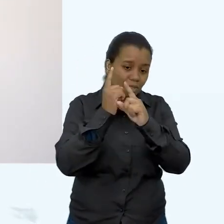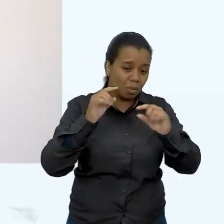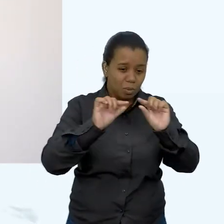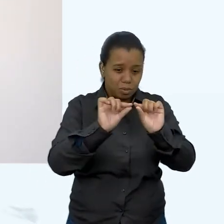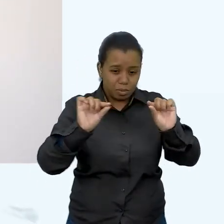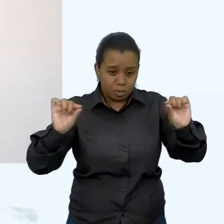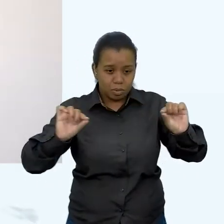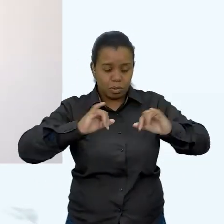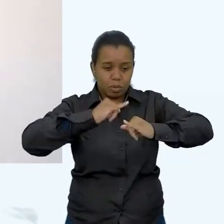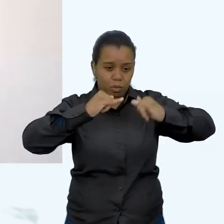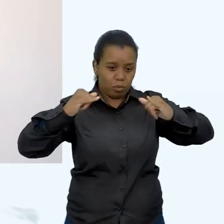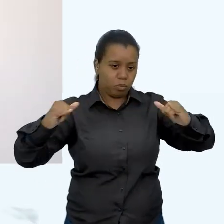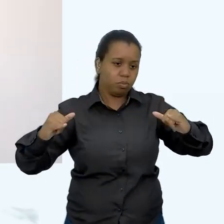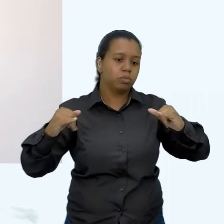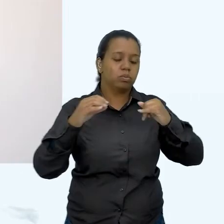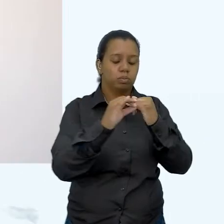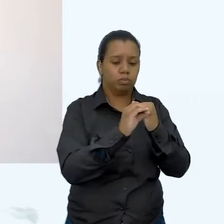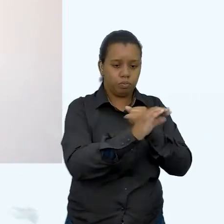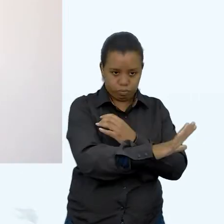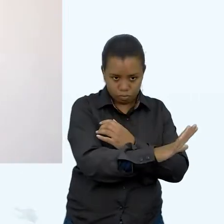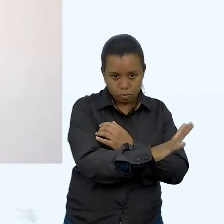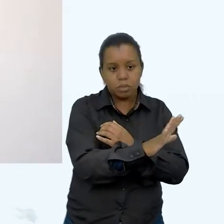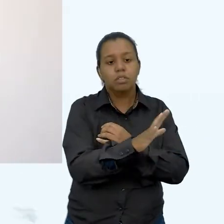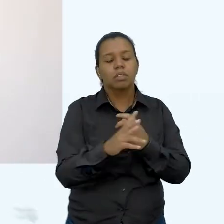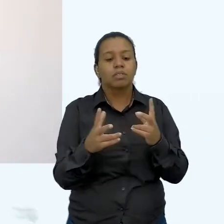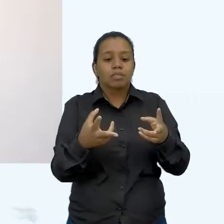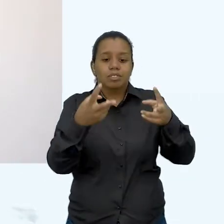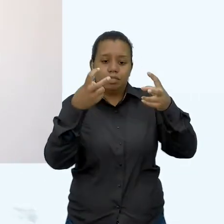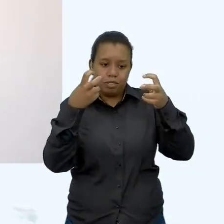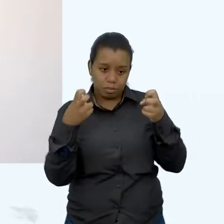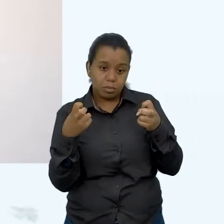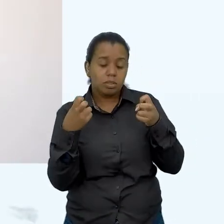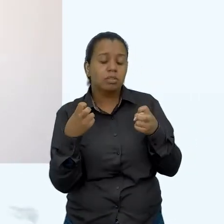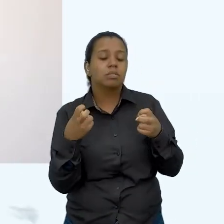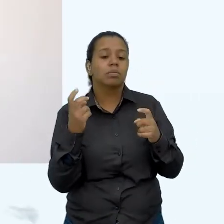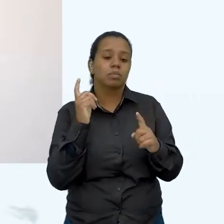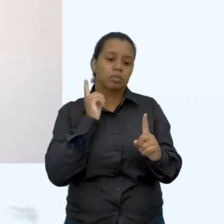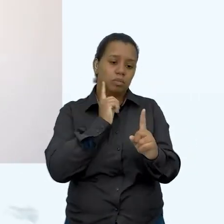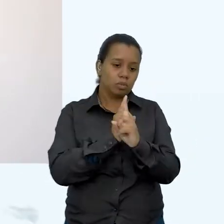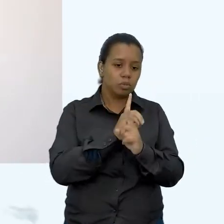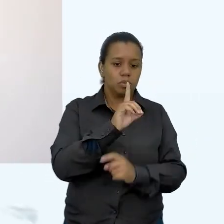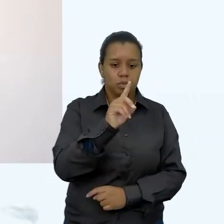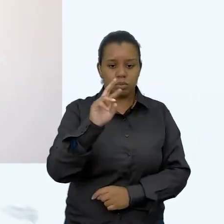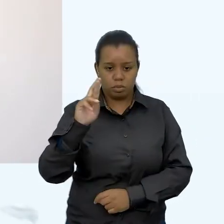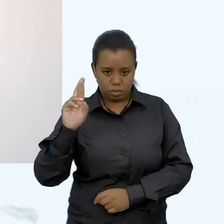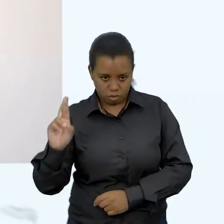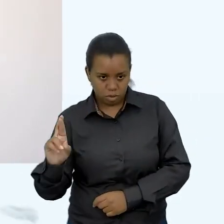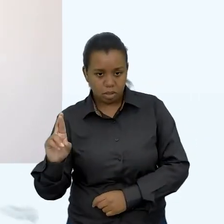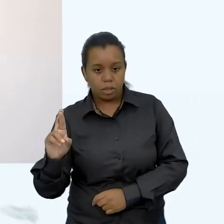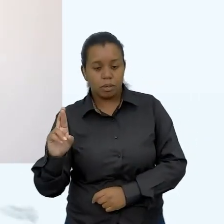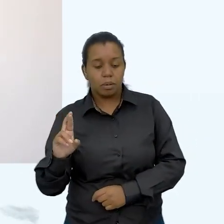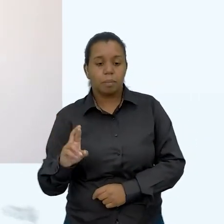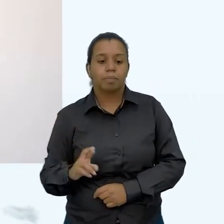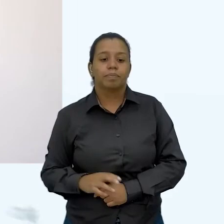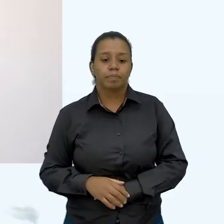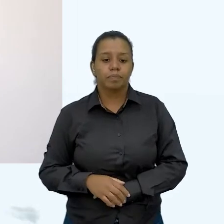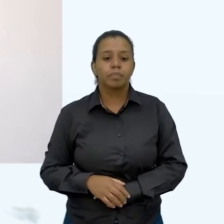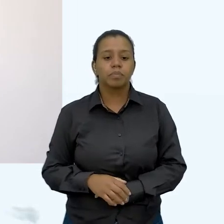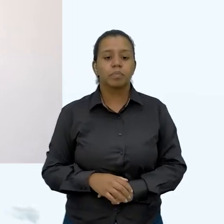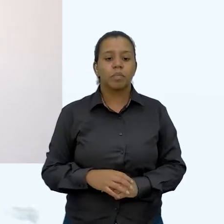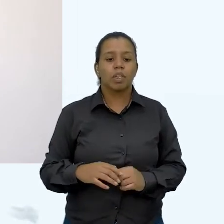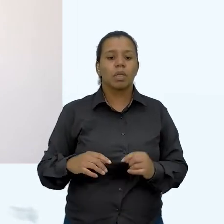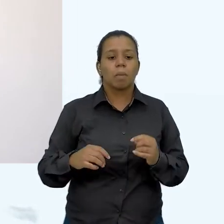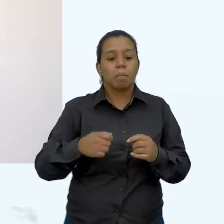de fuga e se proteger, né? O DR ele é obrigatório, né? A NR10 ela torna o